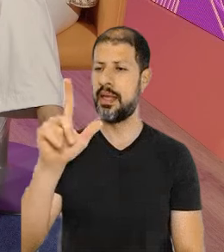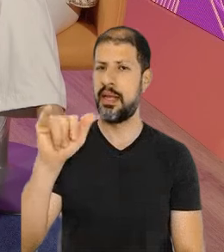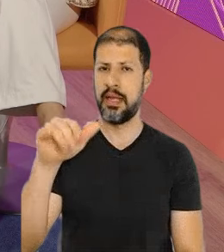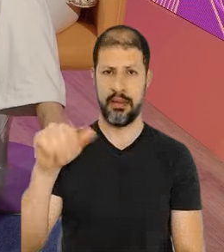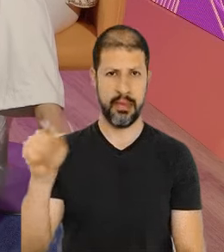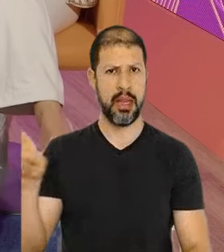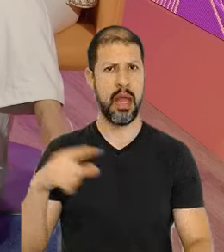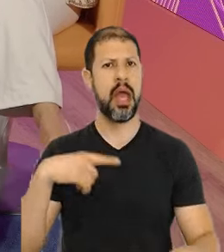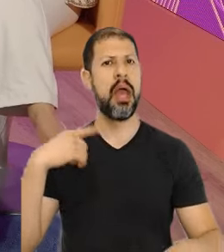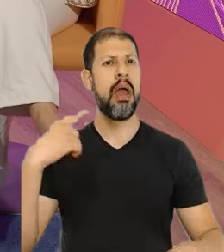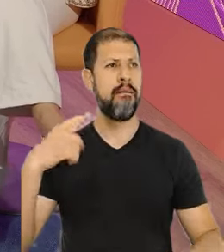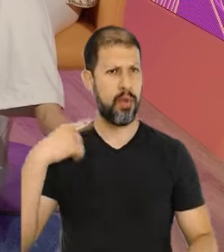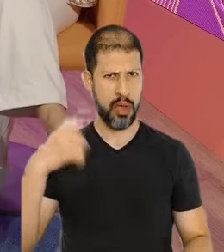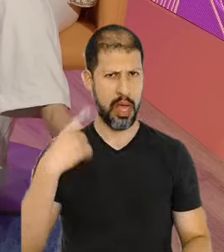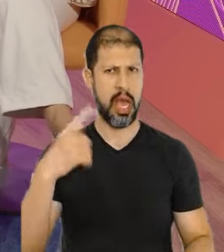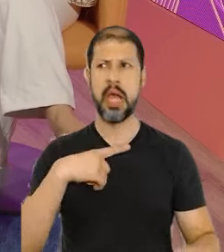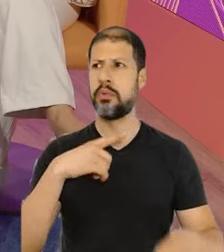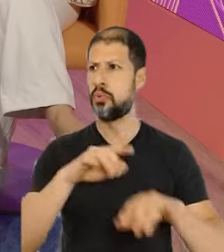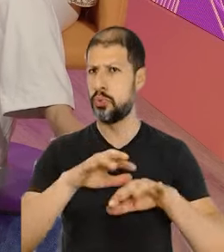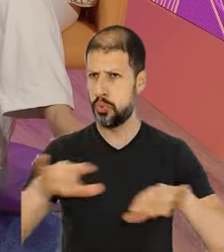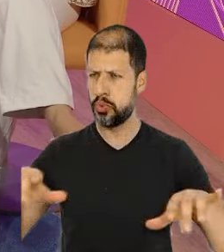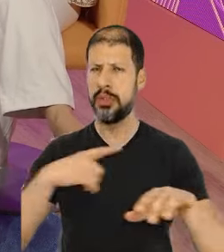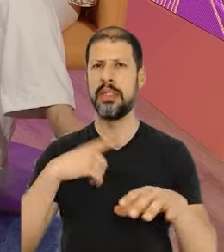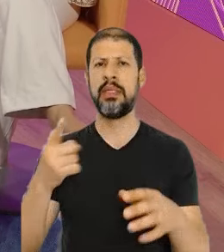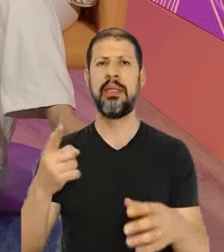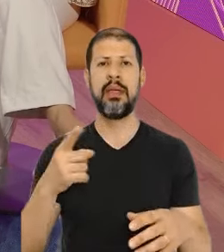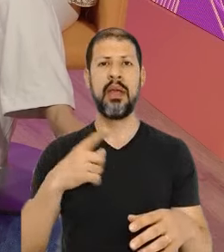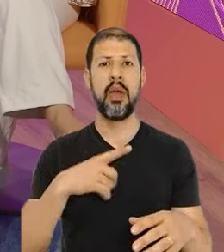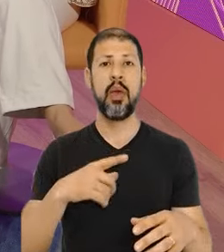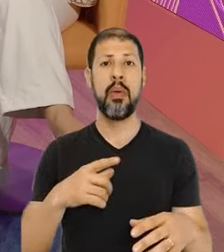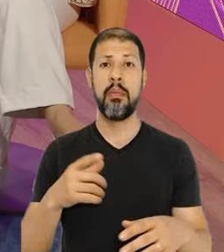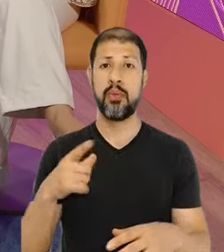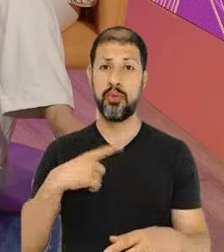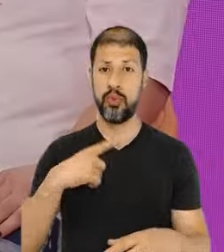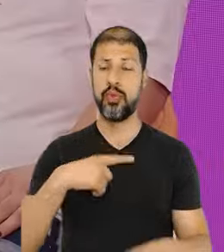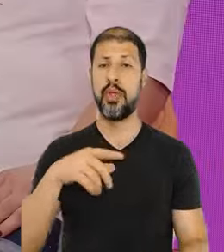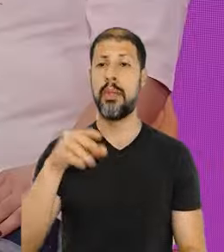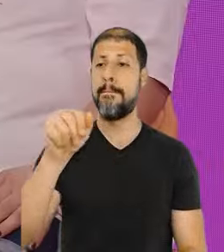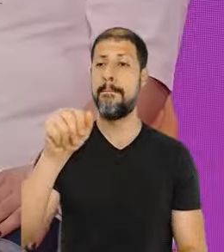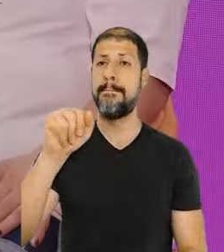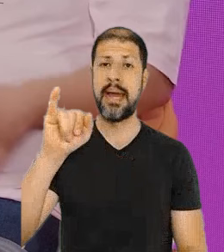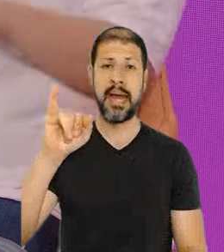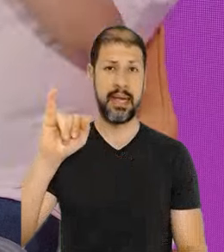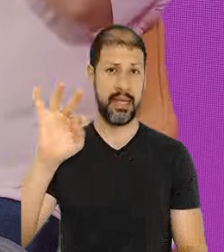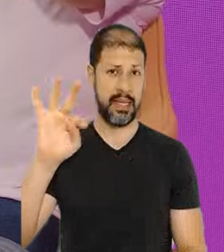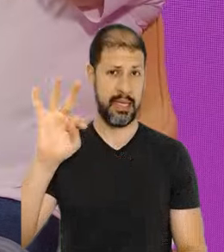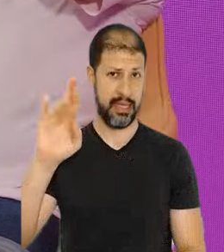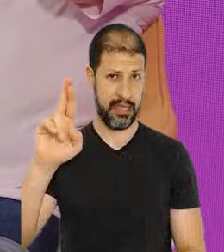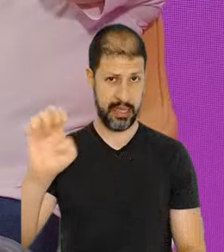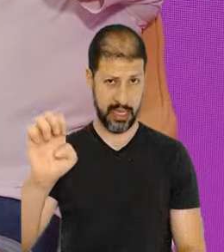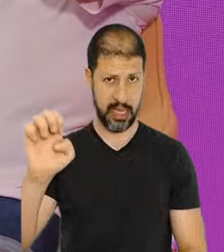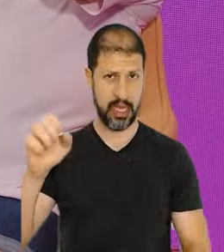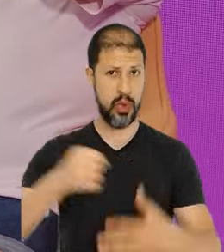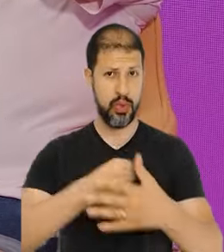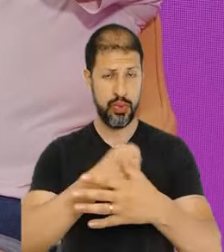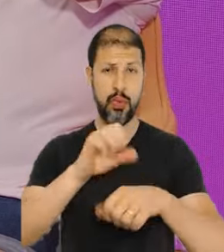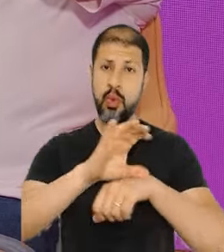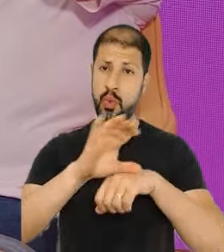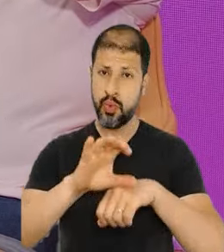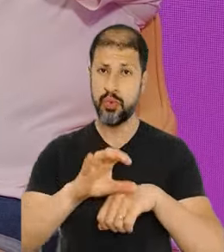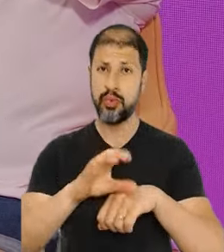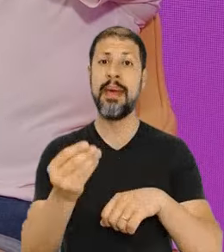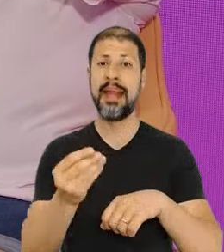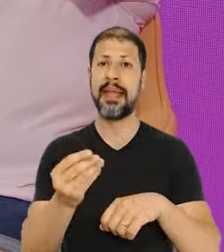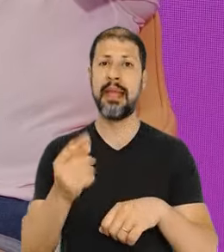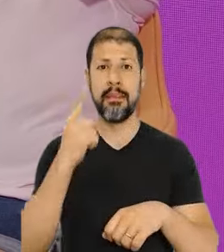advogados é um escritório grande eles colocaram o metre da cozinha para fazer um curso para poder receber o